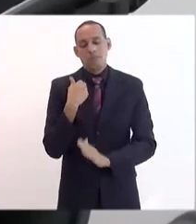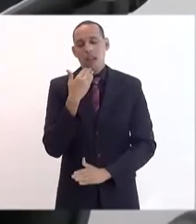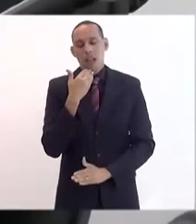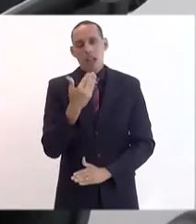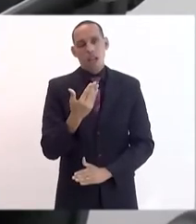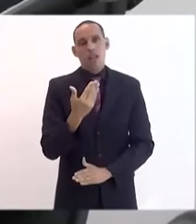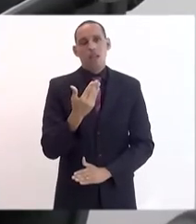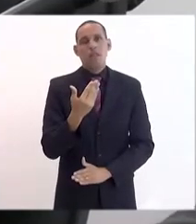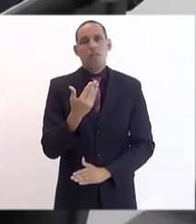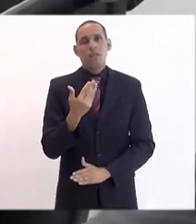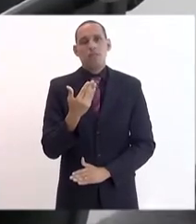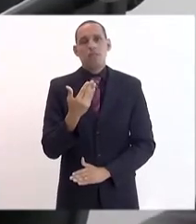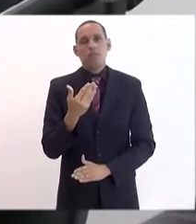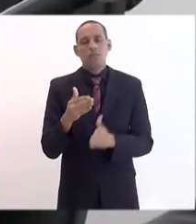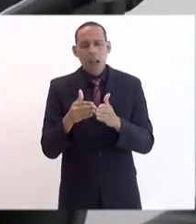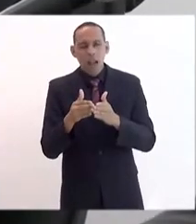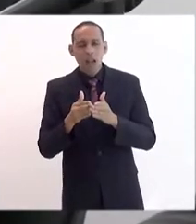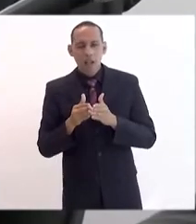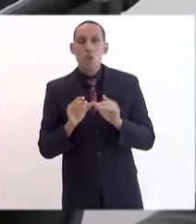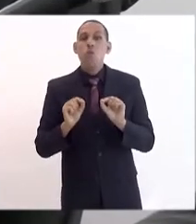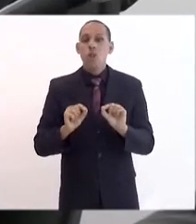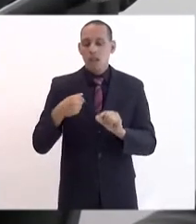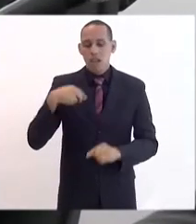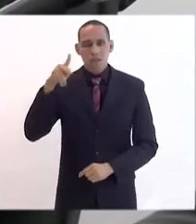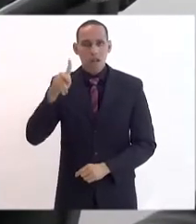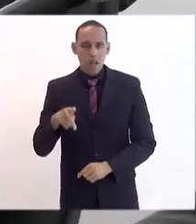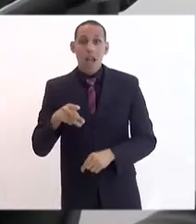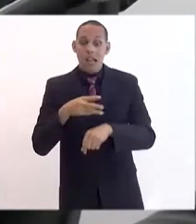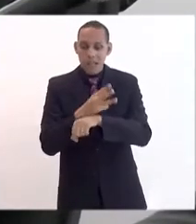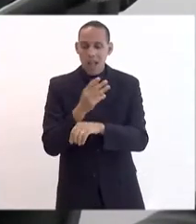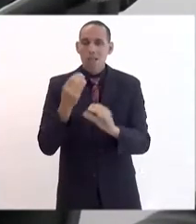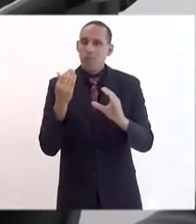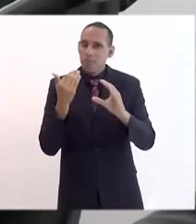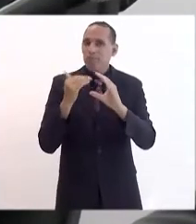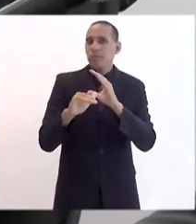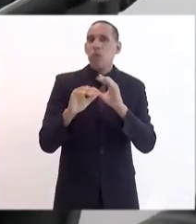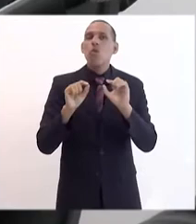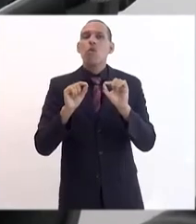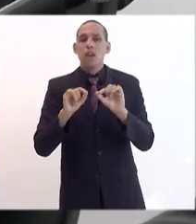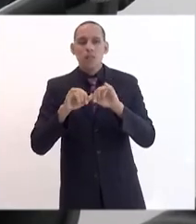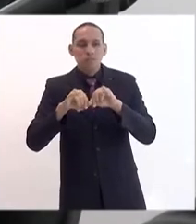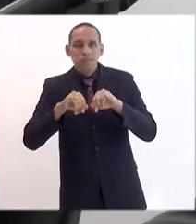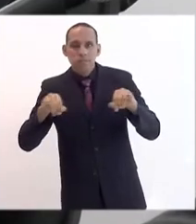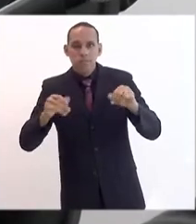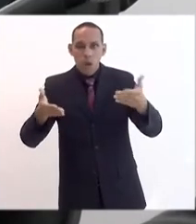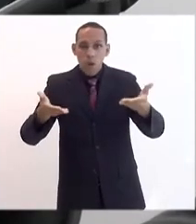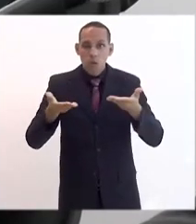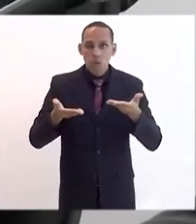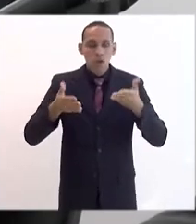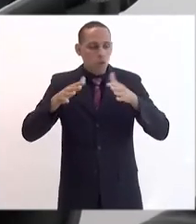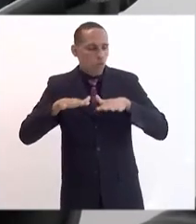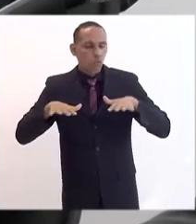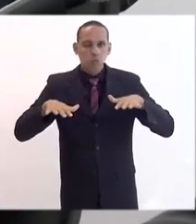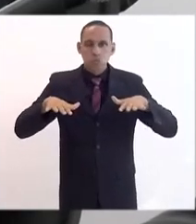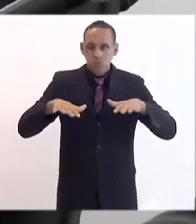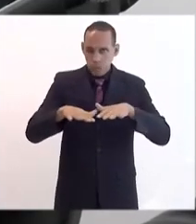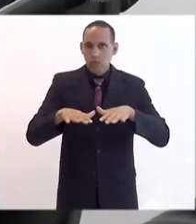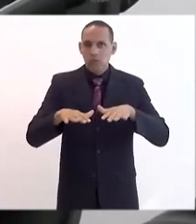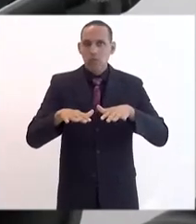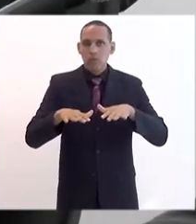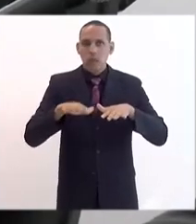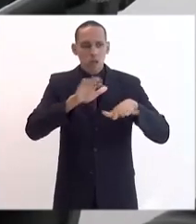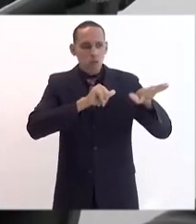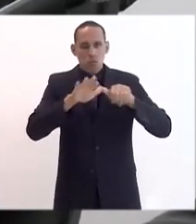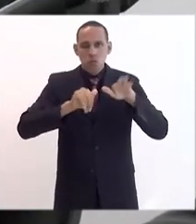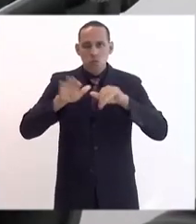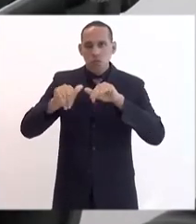peço vênia, e como presidente, no grupo de Zap, eu vou fazer um convite, uma singela